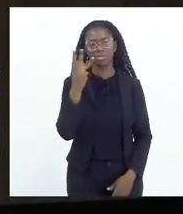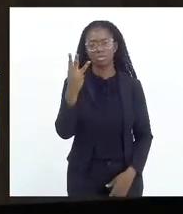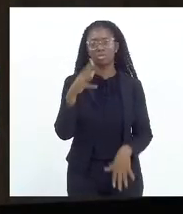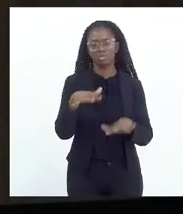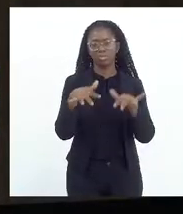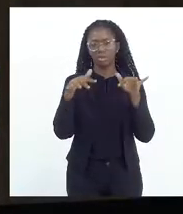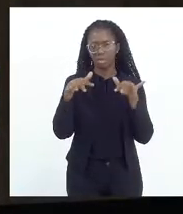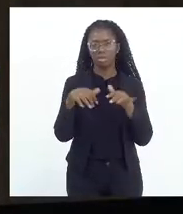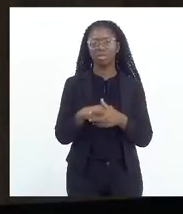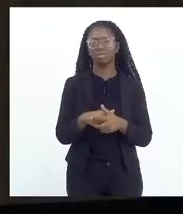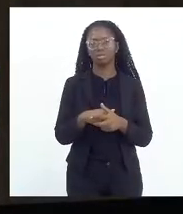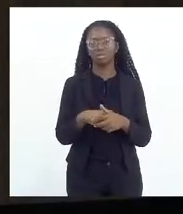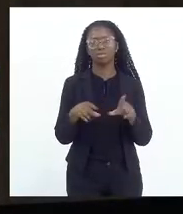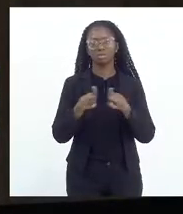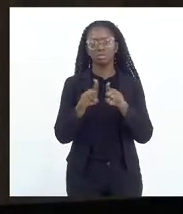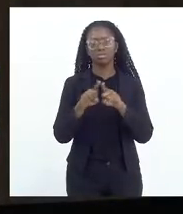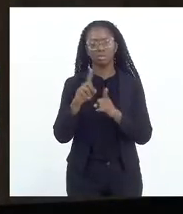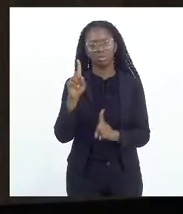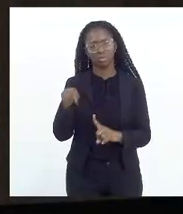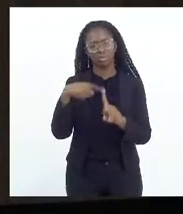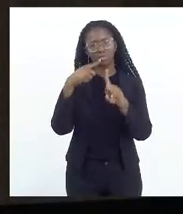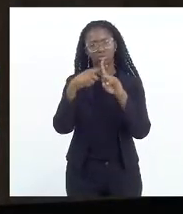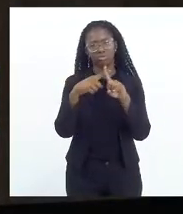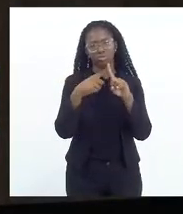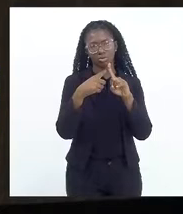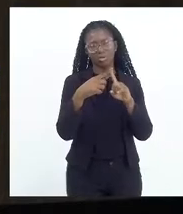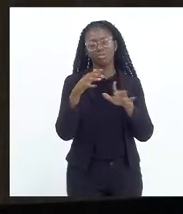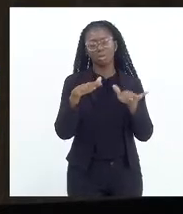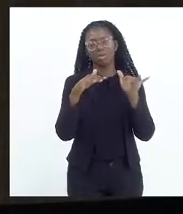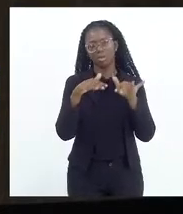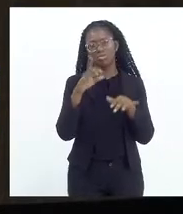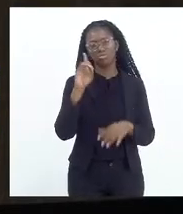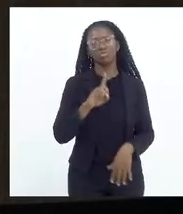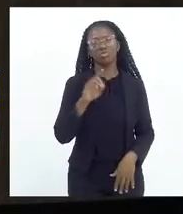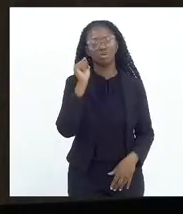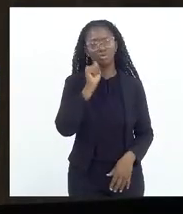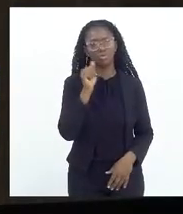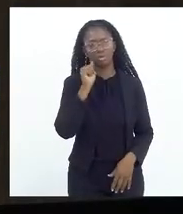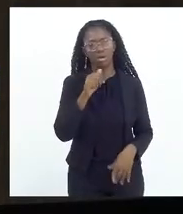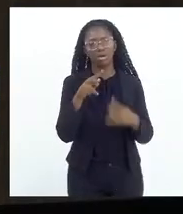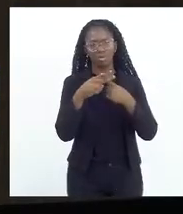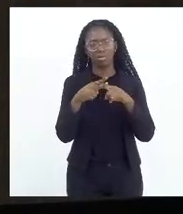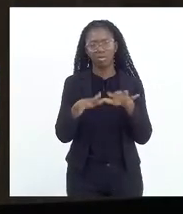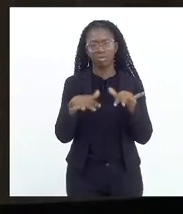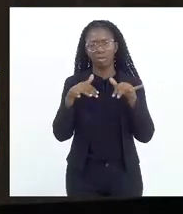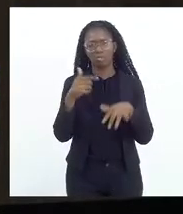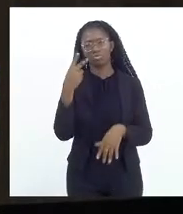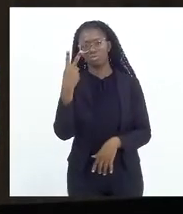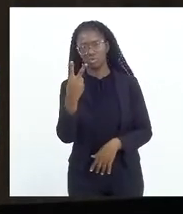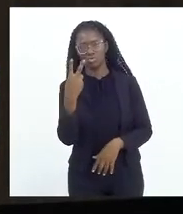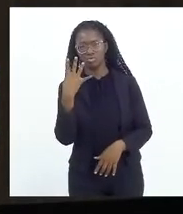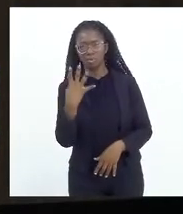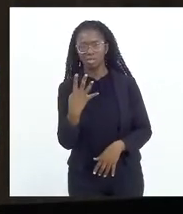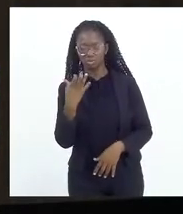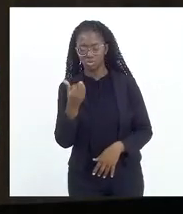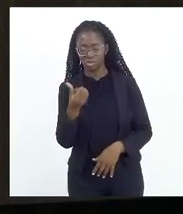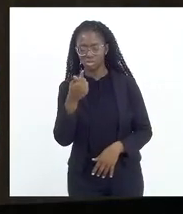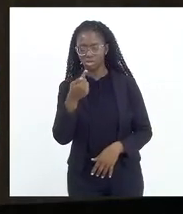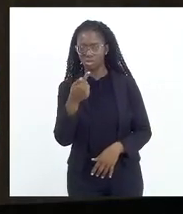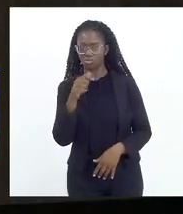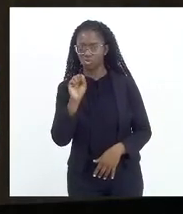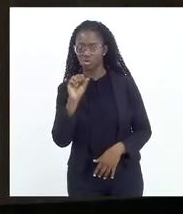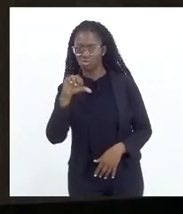com subemenda aglutinativa a emenda 3 da Comissão de Defesa dos Direitos da Mulher, emendas de plenário 2, 4, 6, 7,